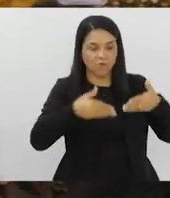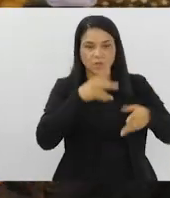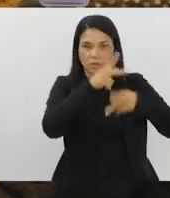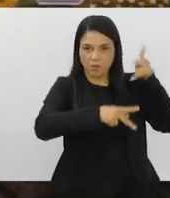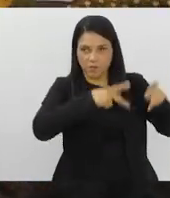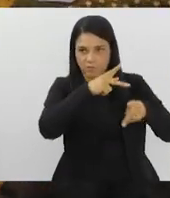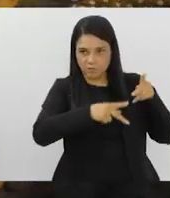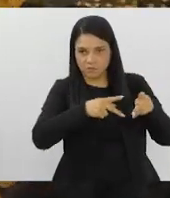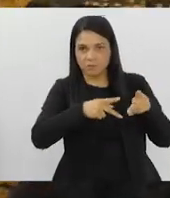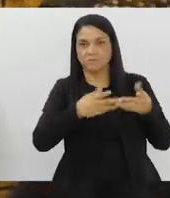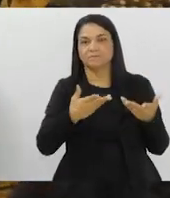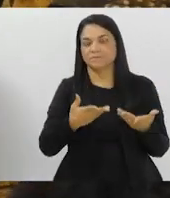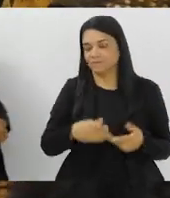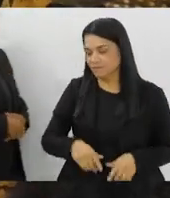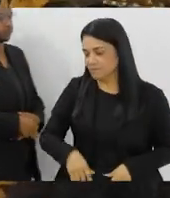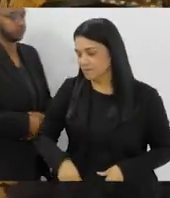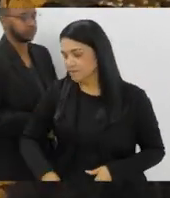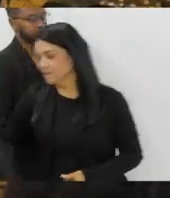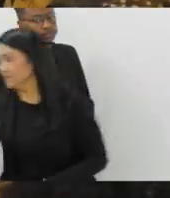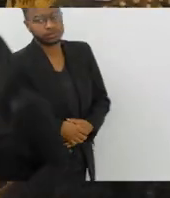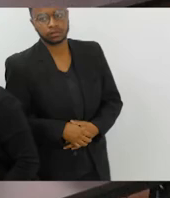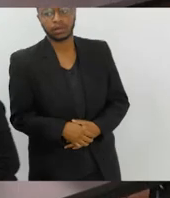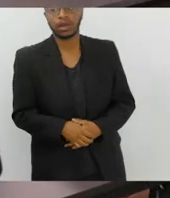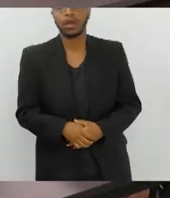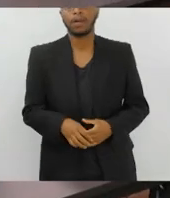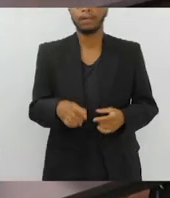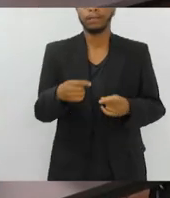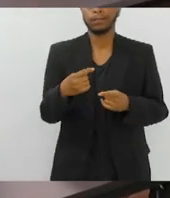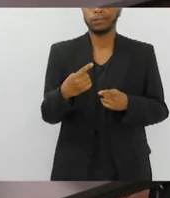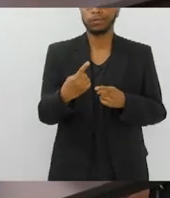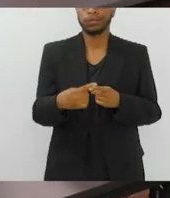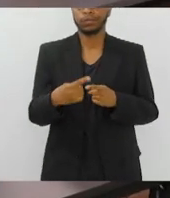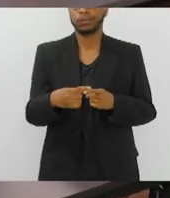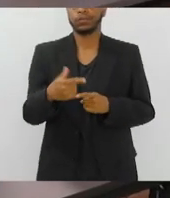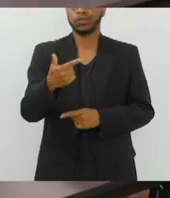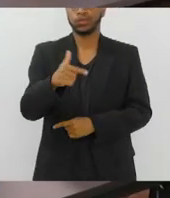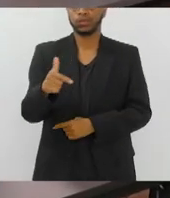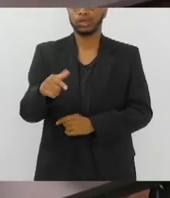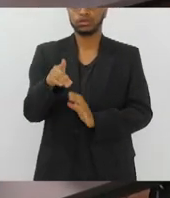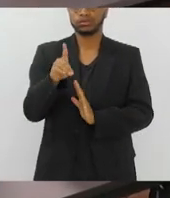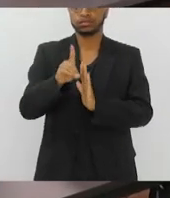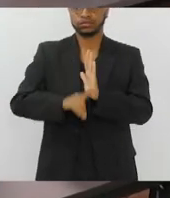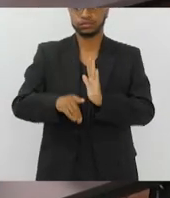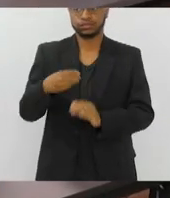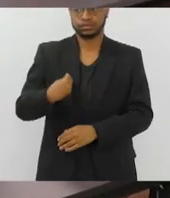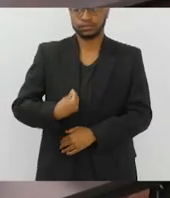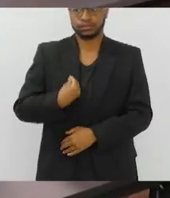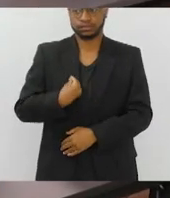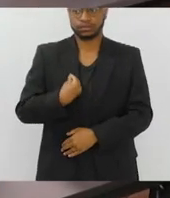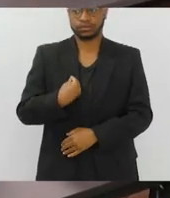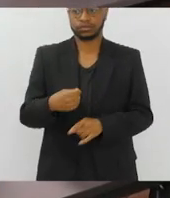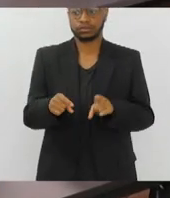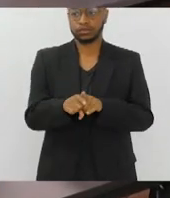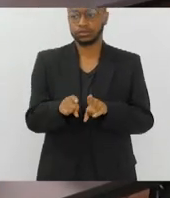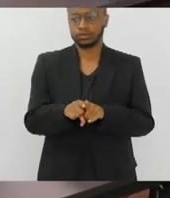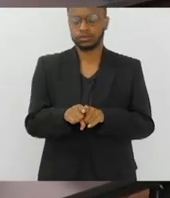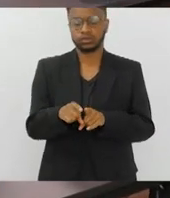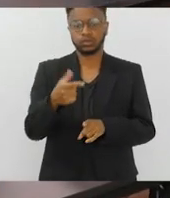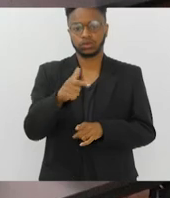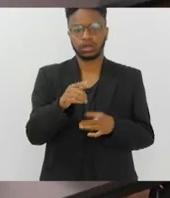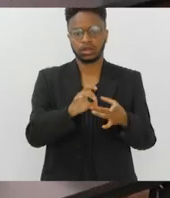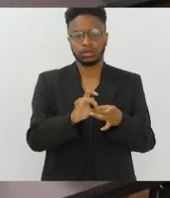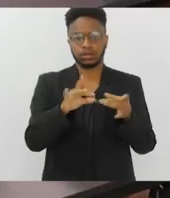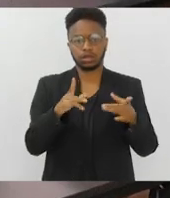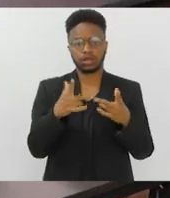população que está privada do seu direito de ir e vir, está privada da liberdade, mas não está privada de todos os outros direitos.